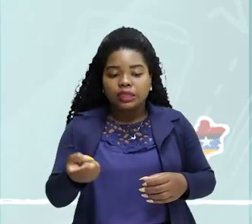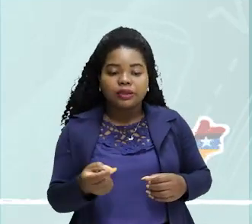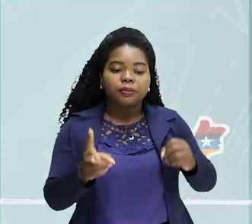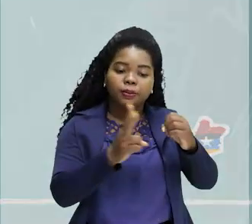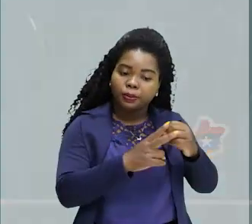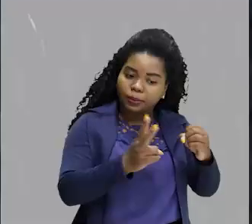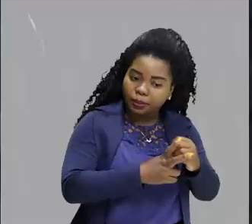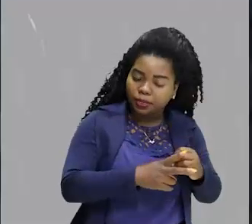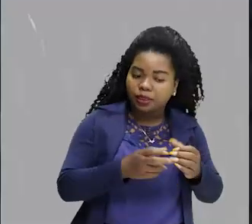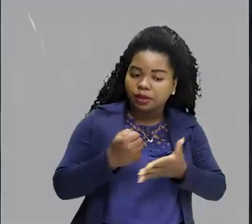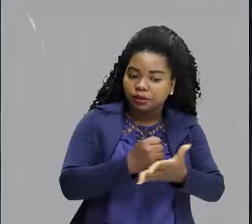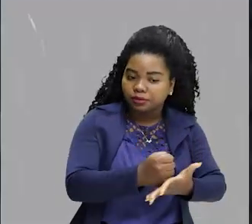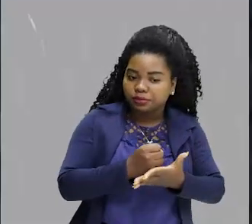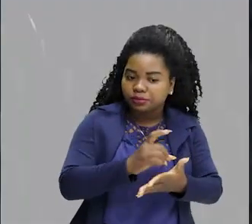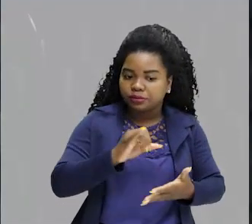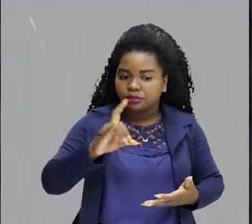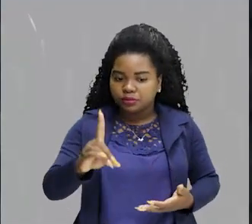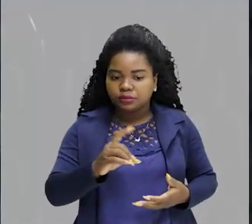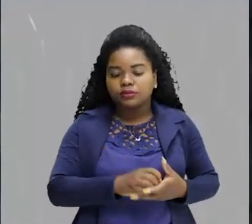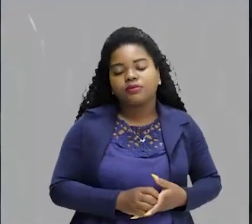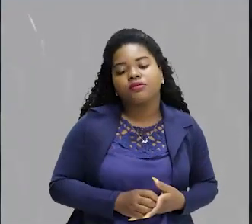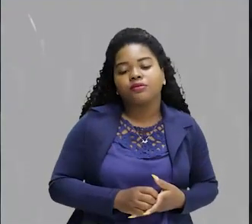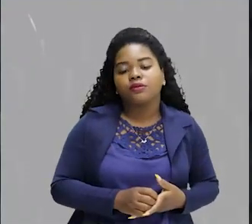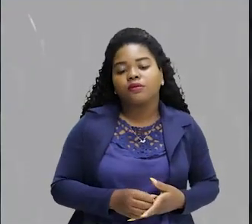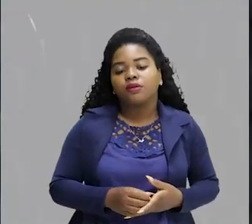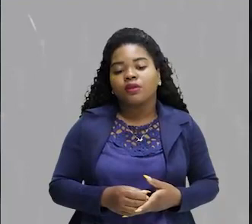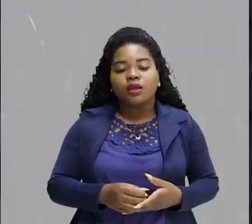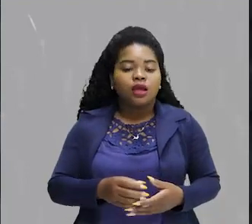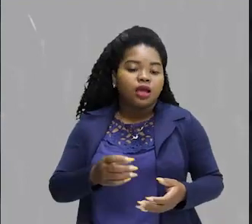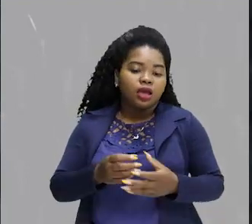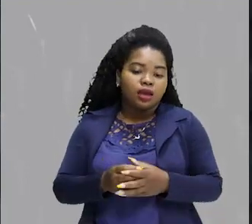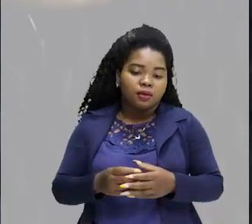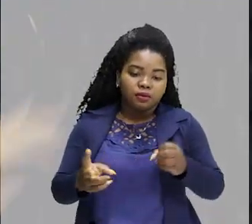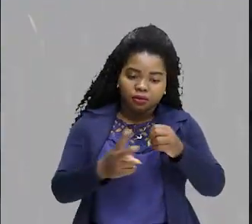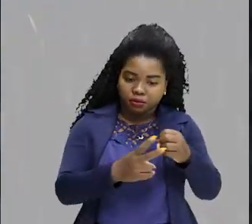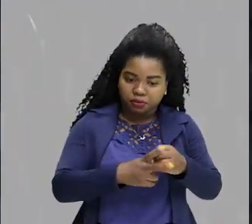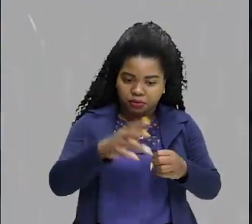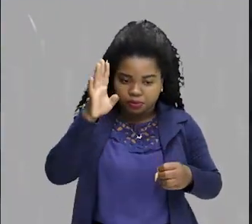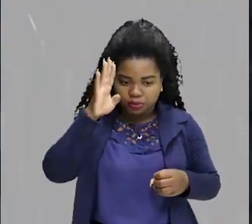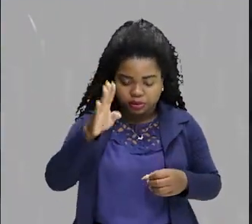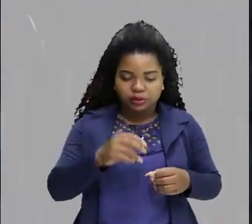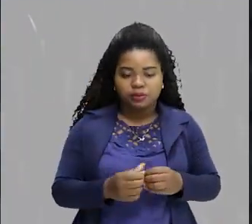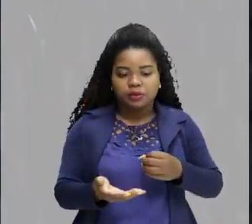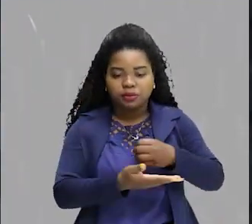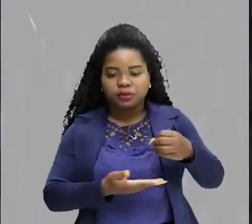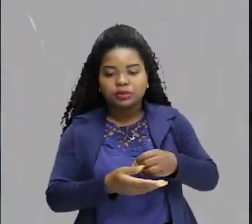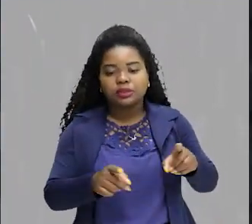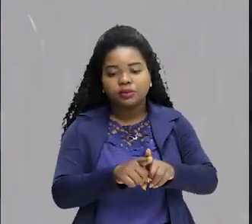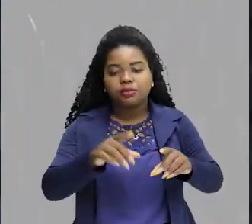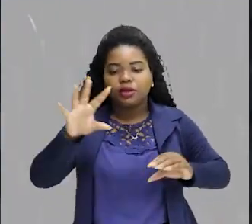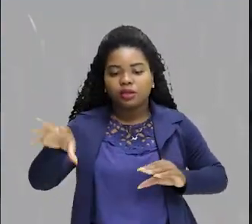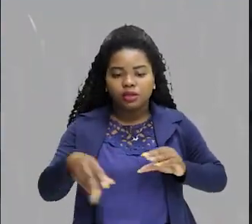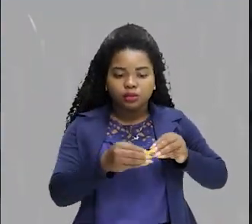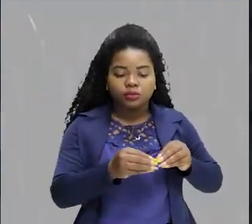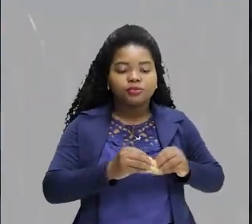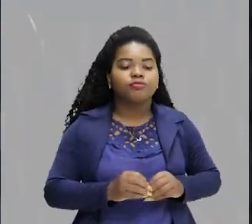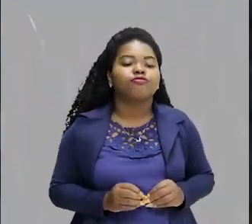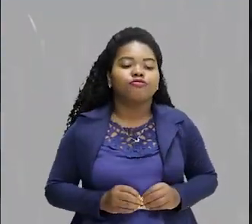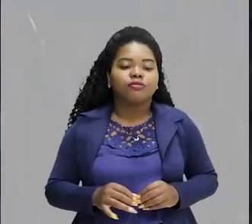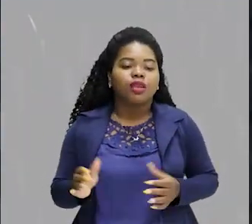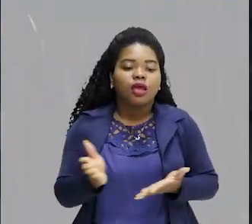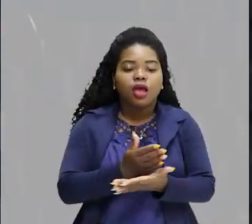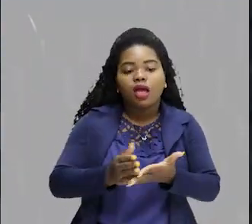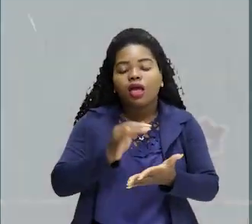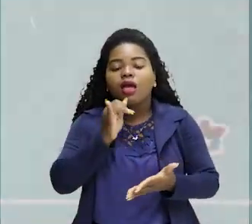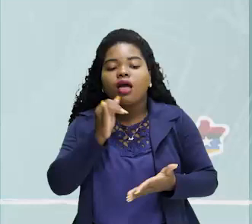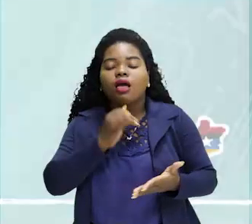did, o não em inglês, o verbo principal na forma básica e o complemento. Alguns exemplos. They